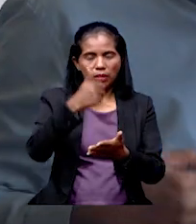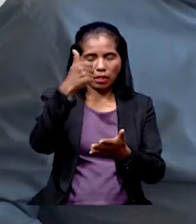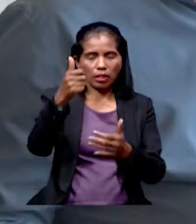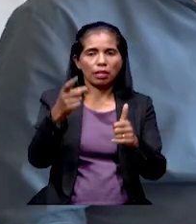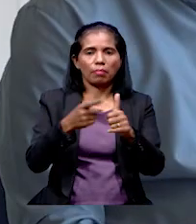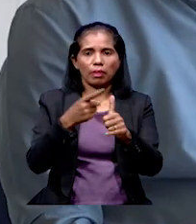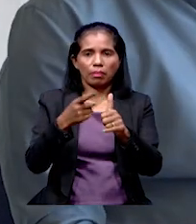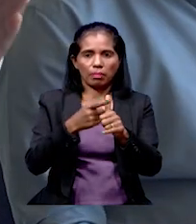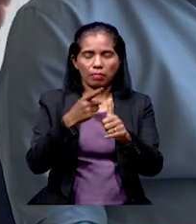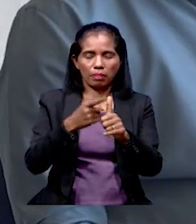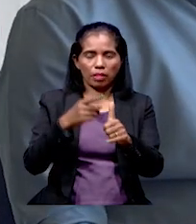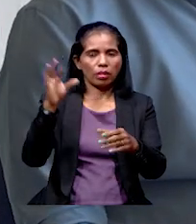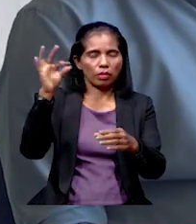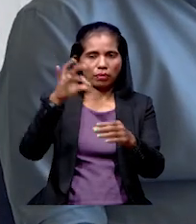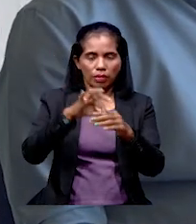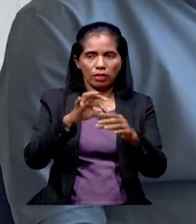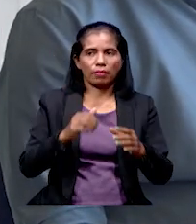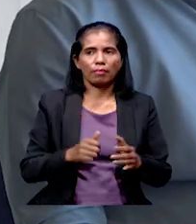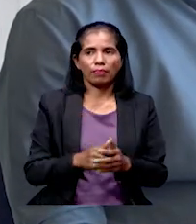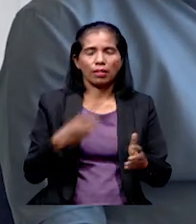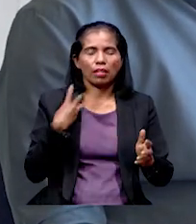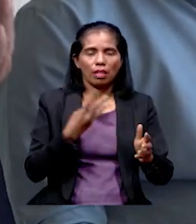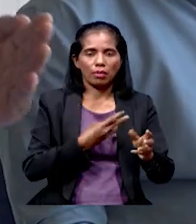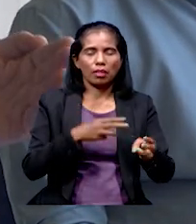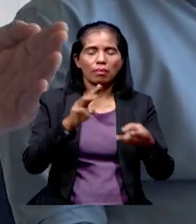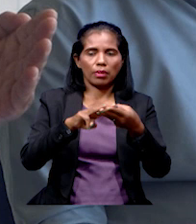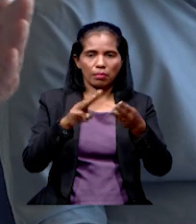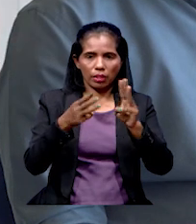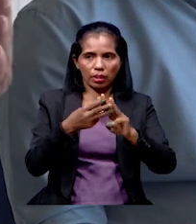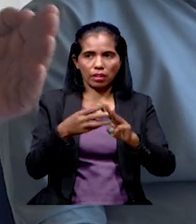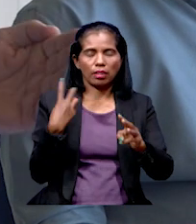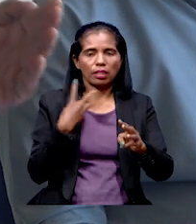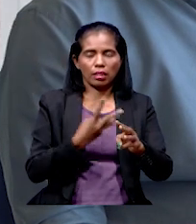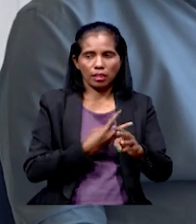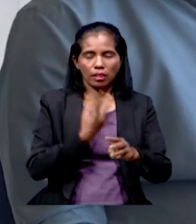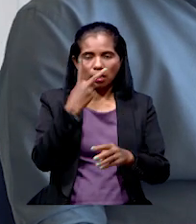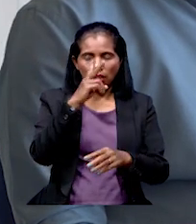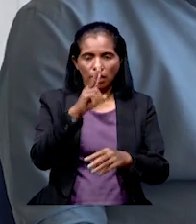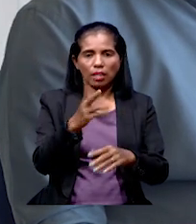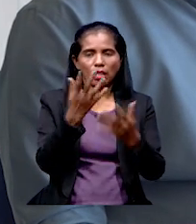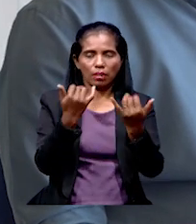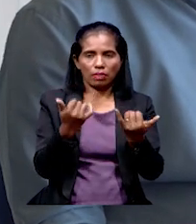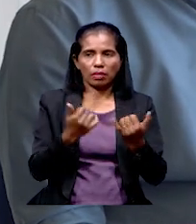Ne matematica, aritmetica. Ita sei hare agora e